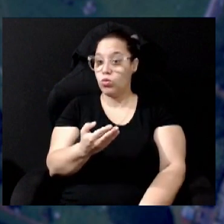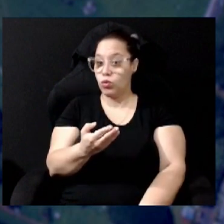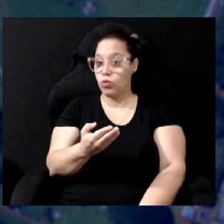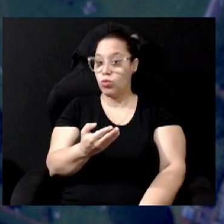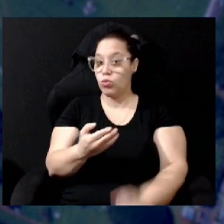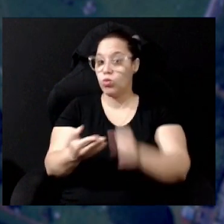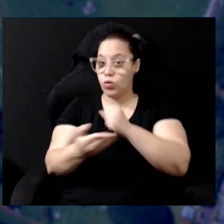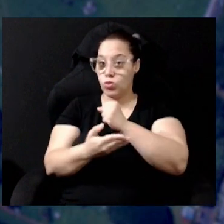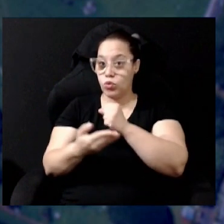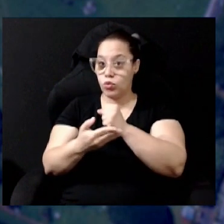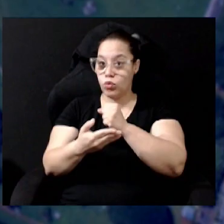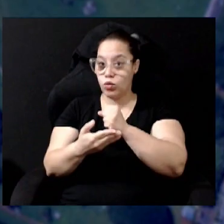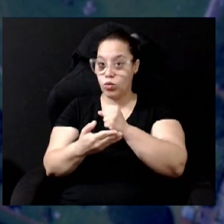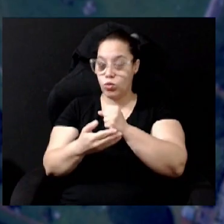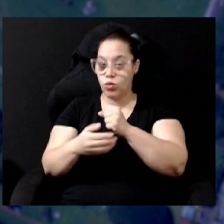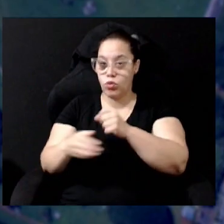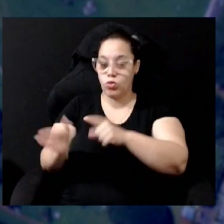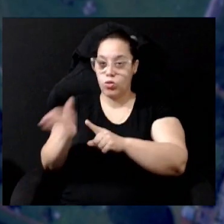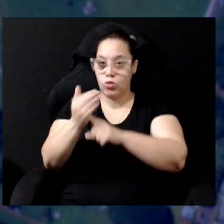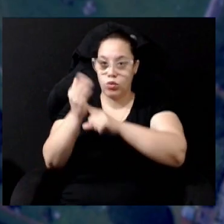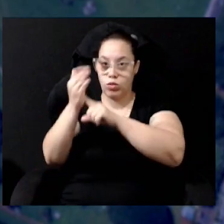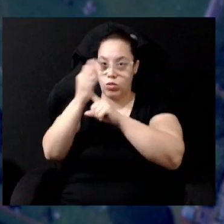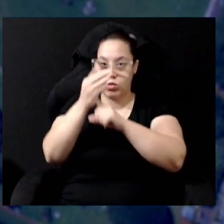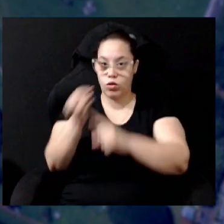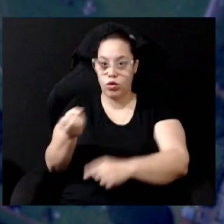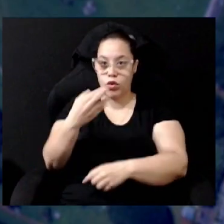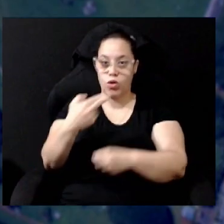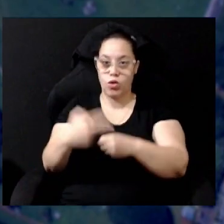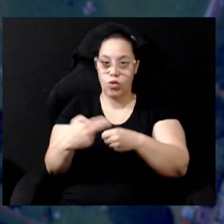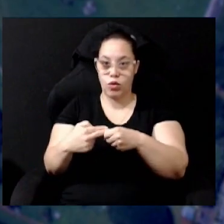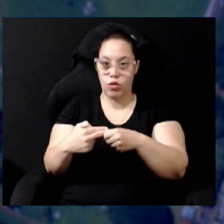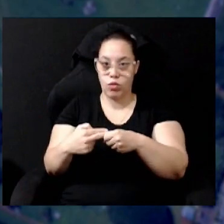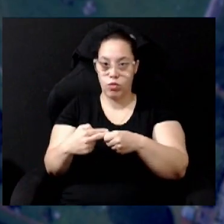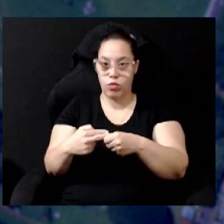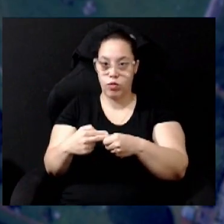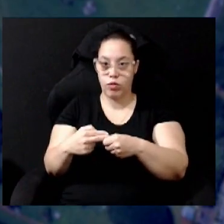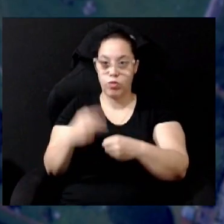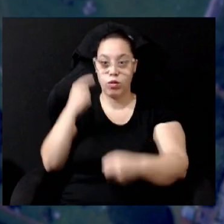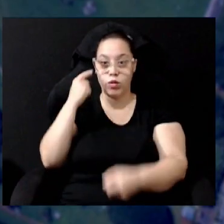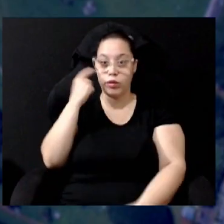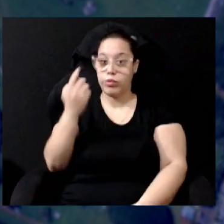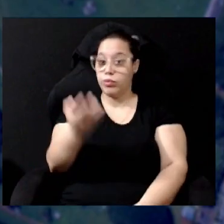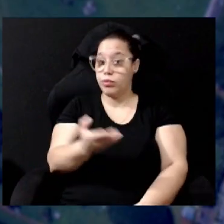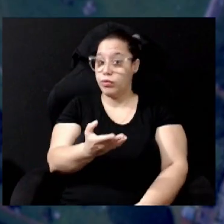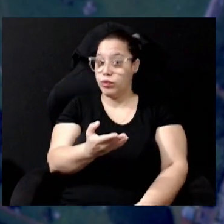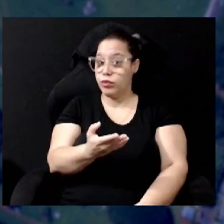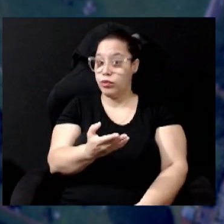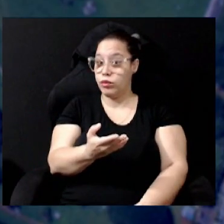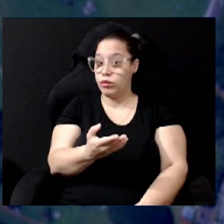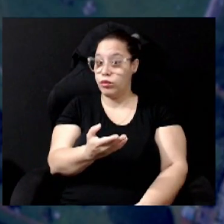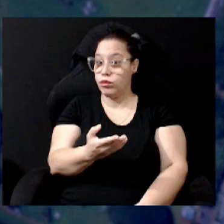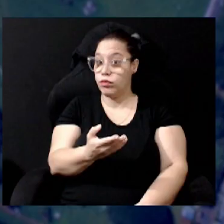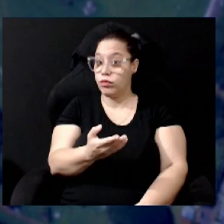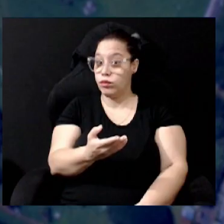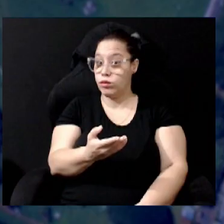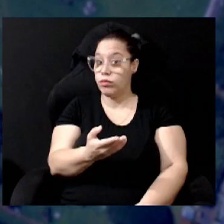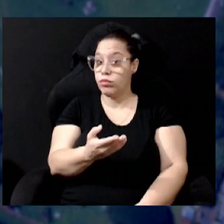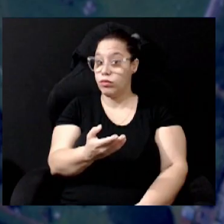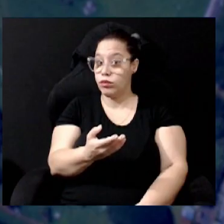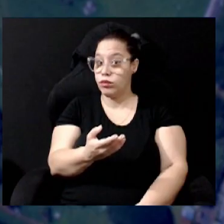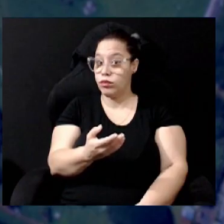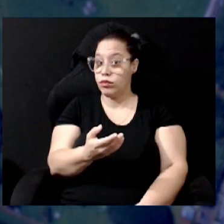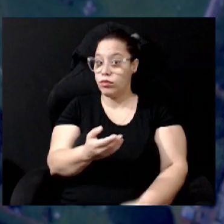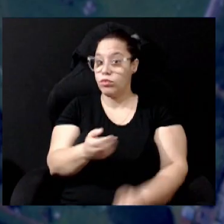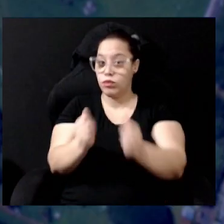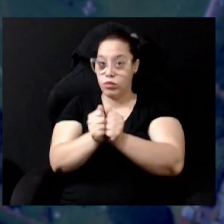de Inovação Inova Unicamp, sendo 1.349 ativas no mercado. Juntos,